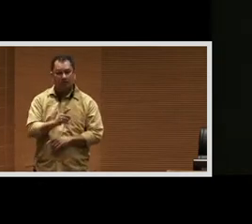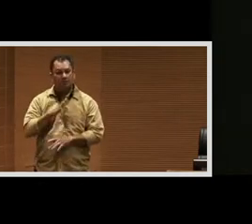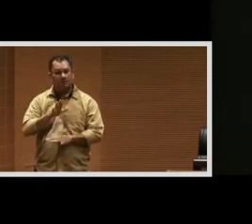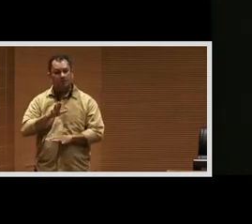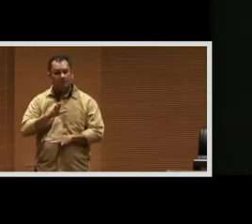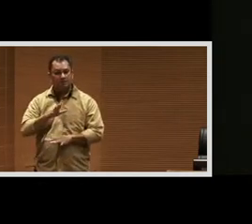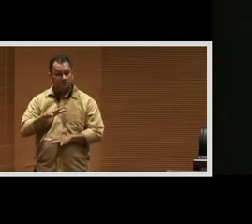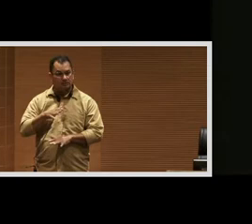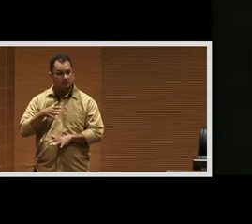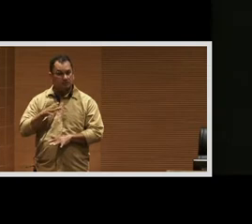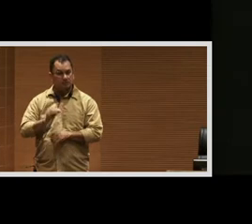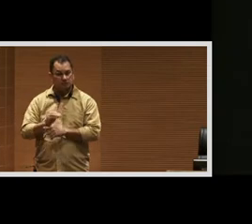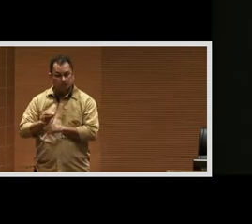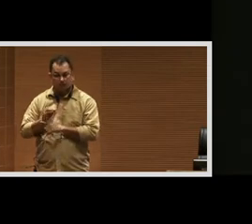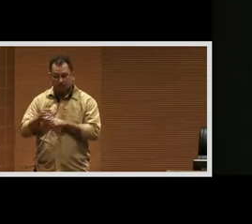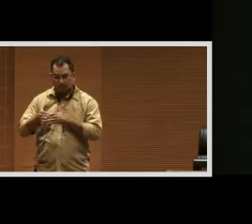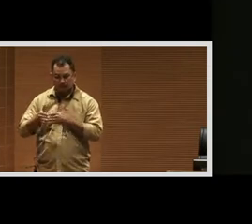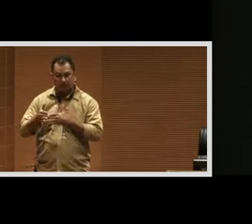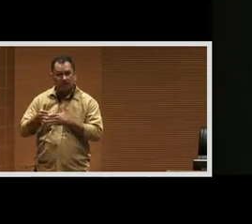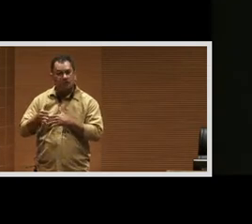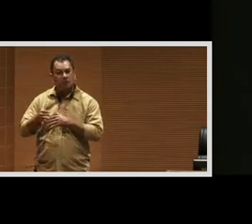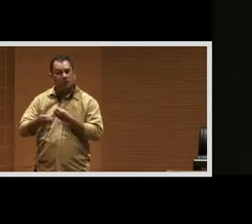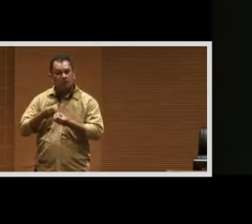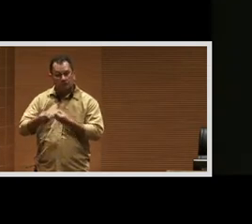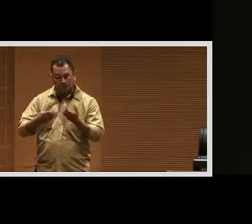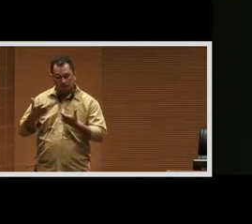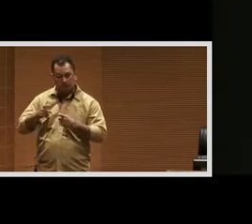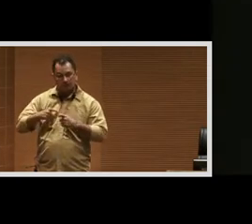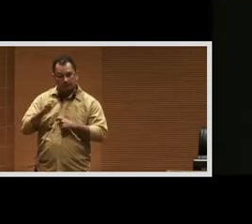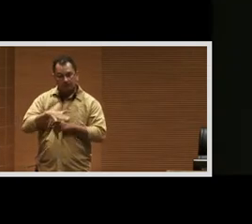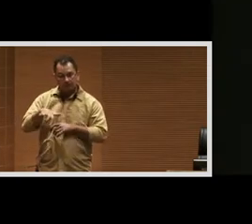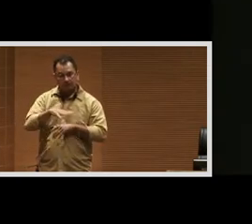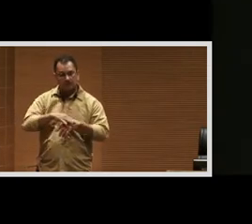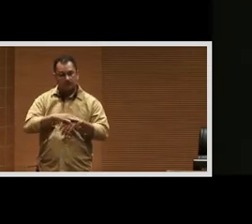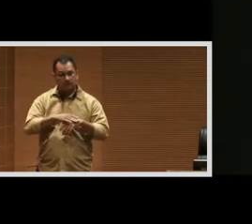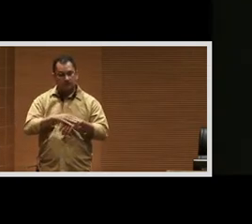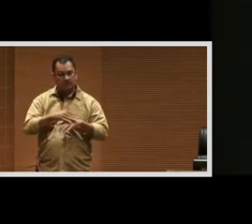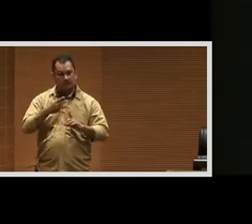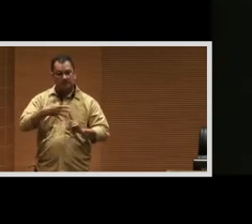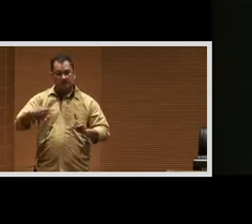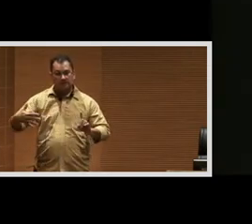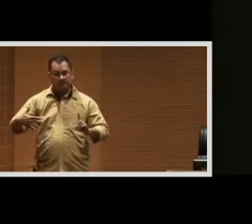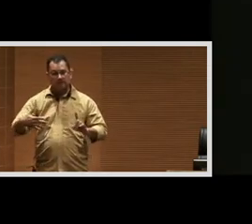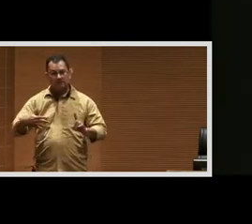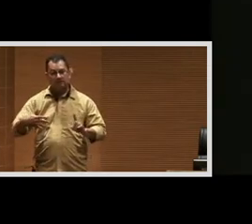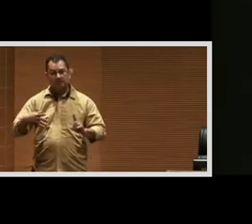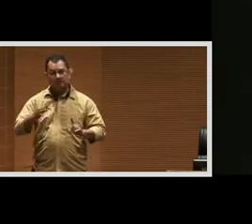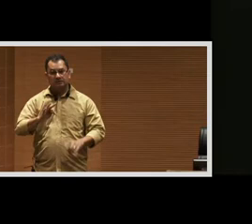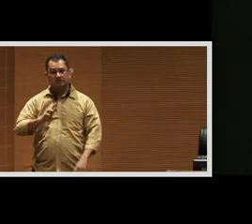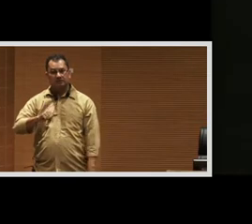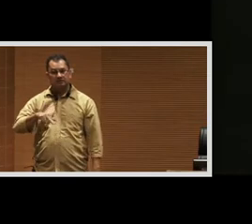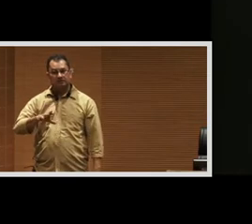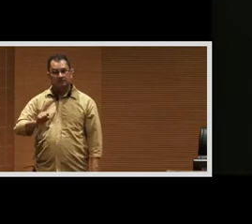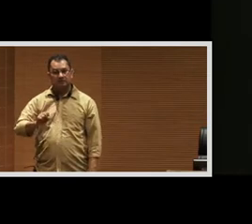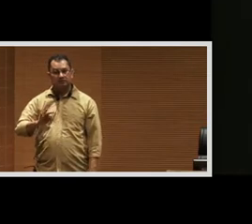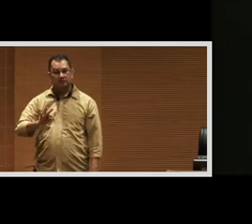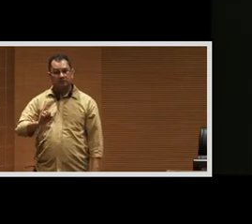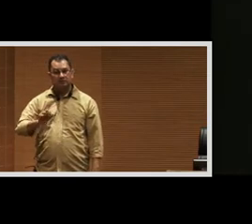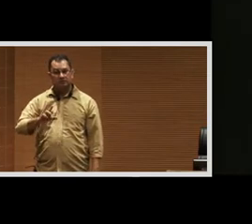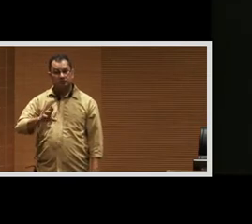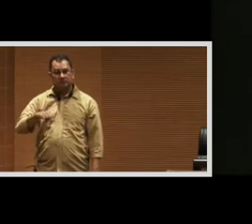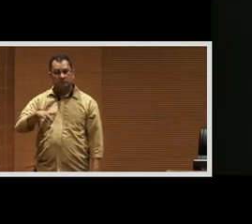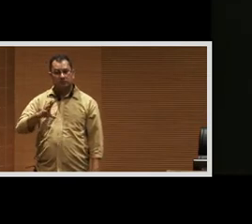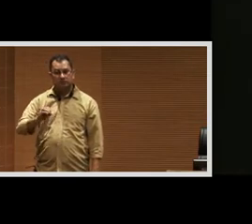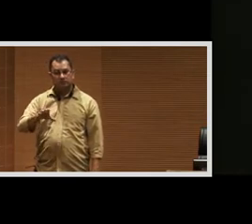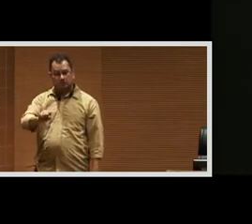tratados como médicos, usualmente como doenças e transtornos, aumentando o controle social sobre o comportamento.